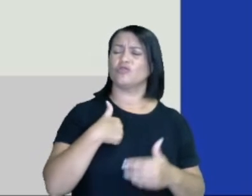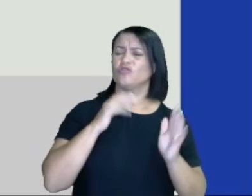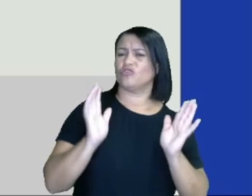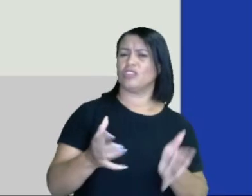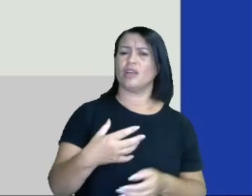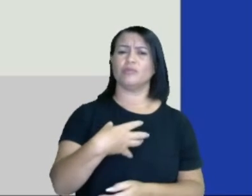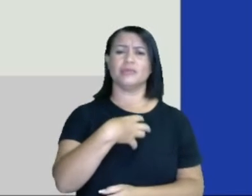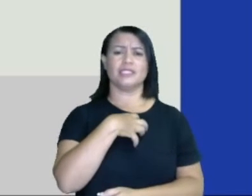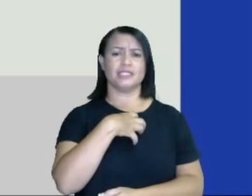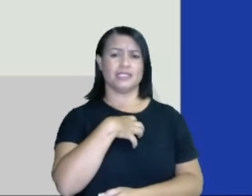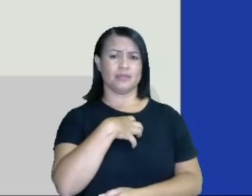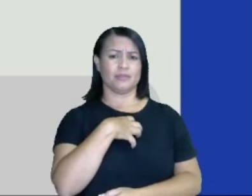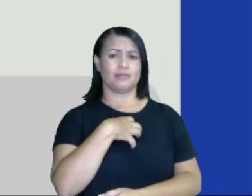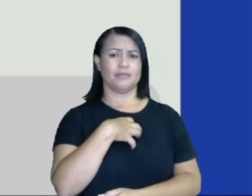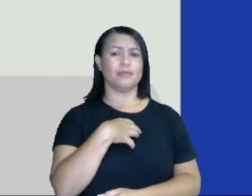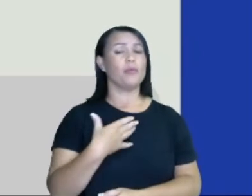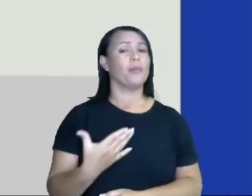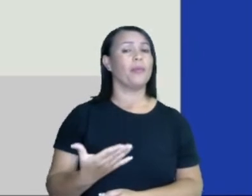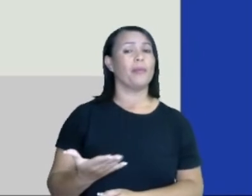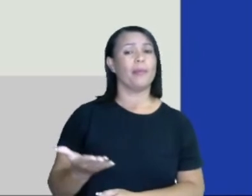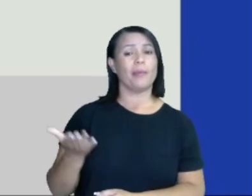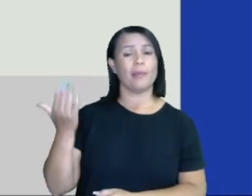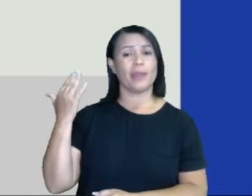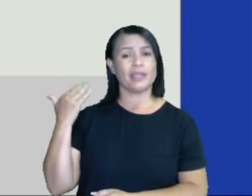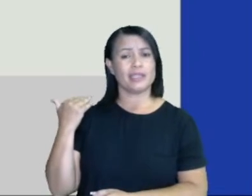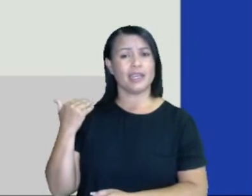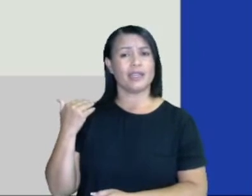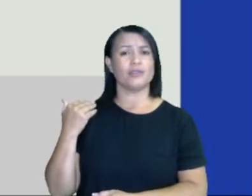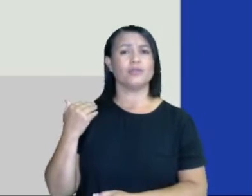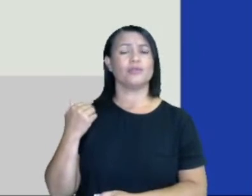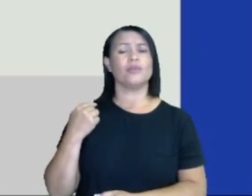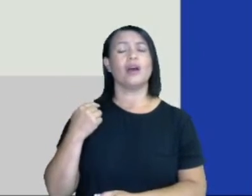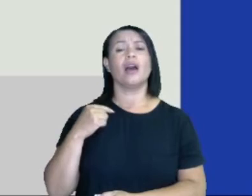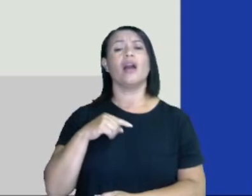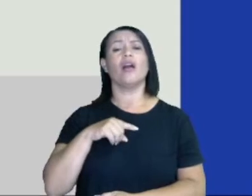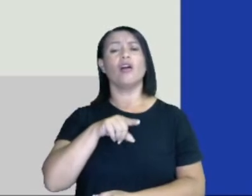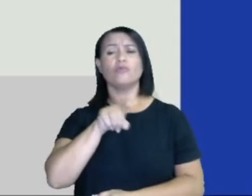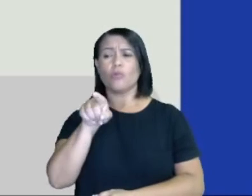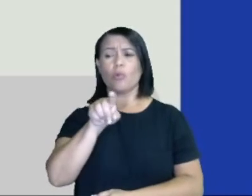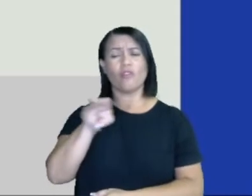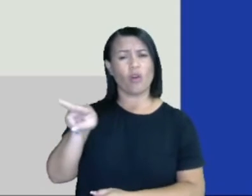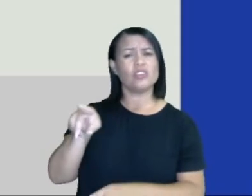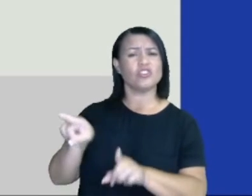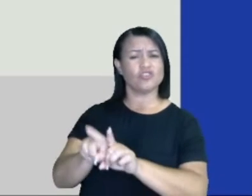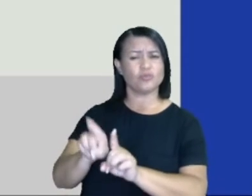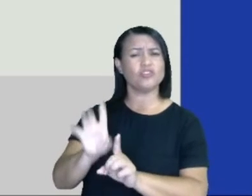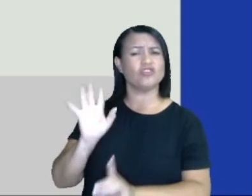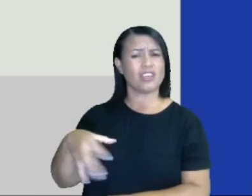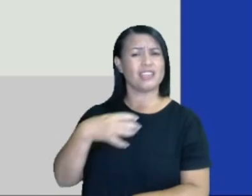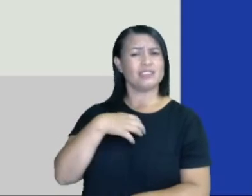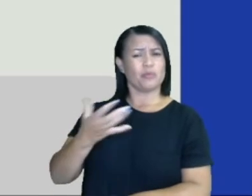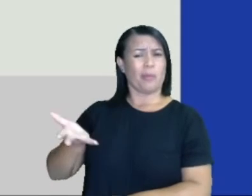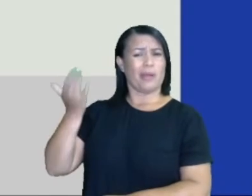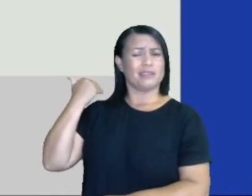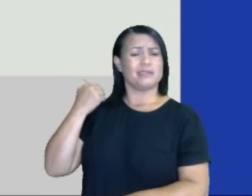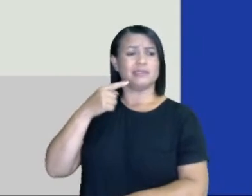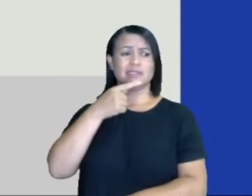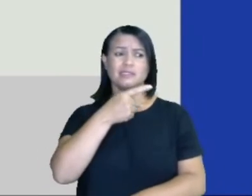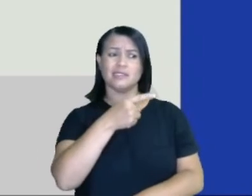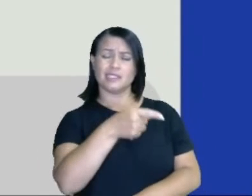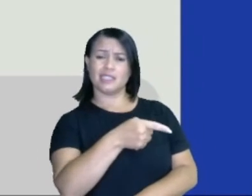sentí, pretérito, tú y vos te sentiste, él